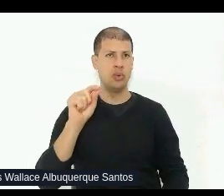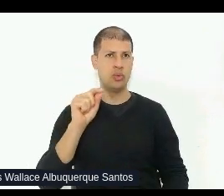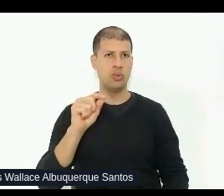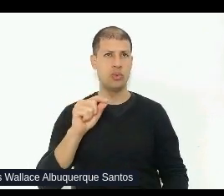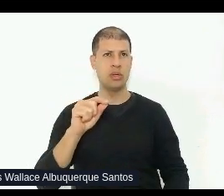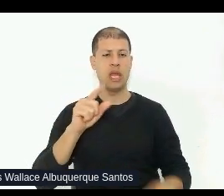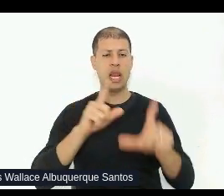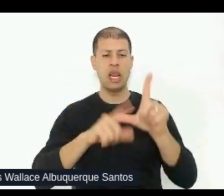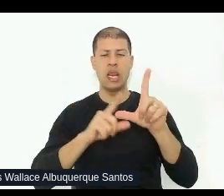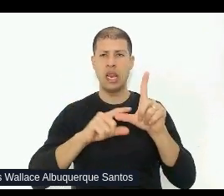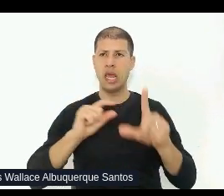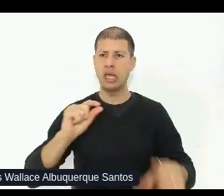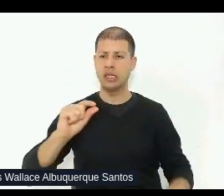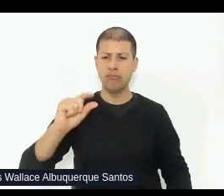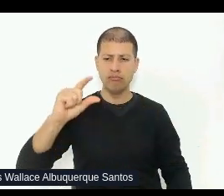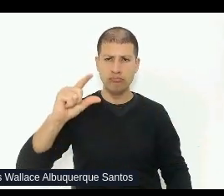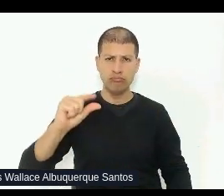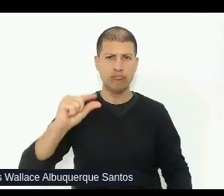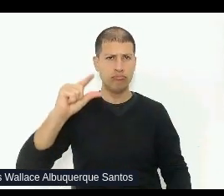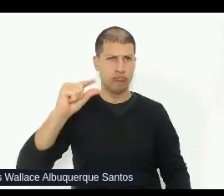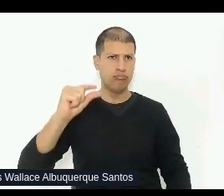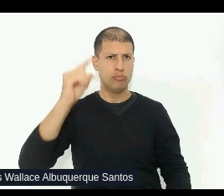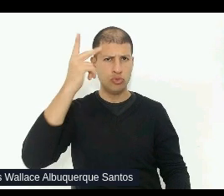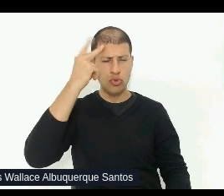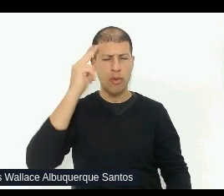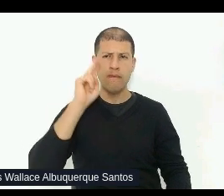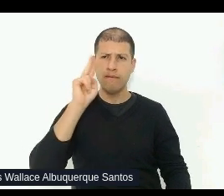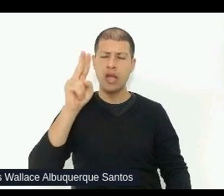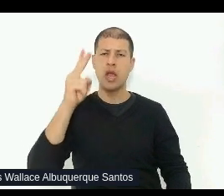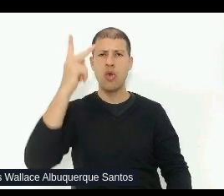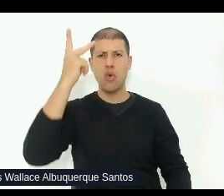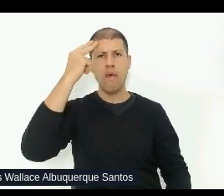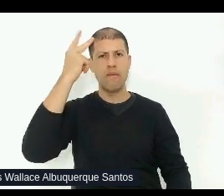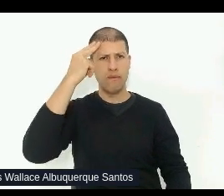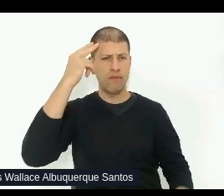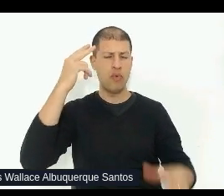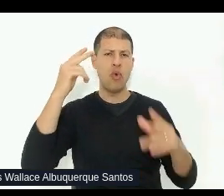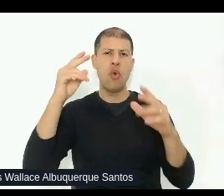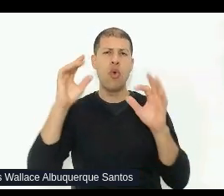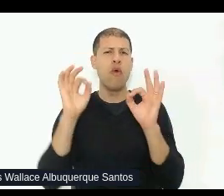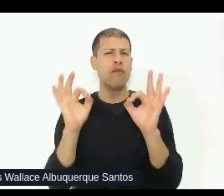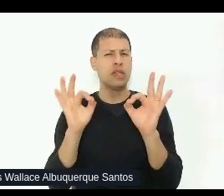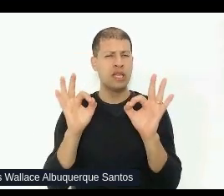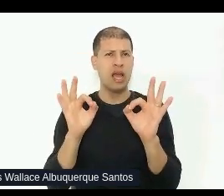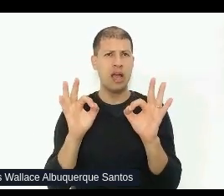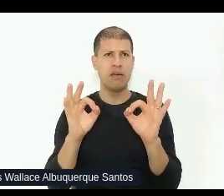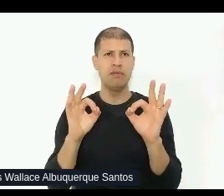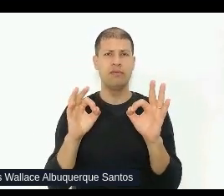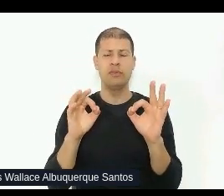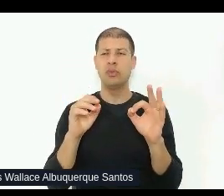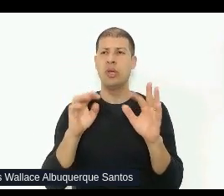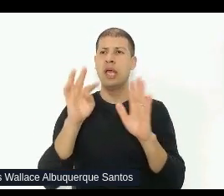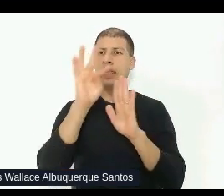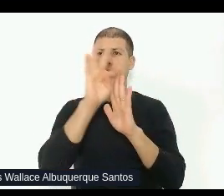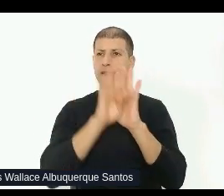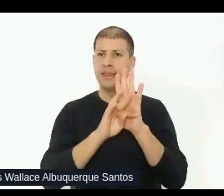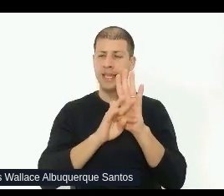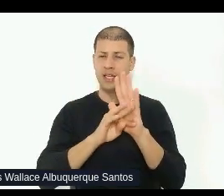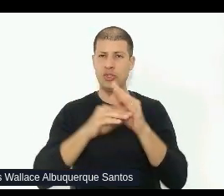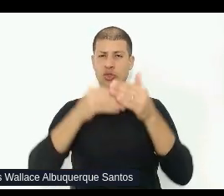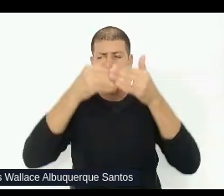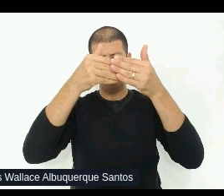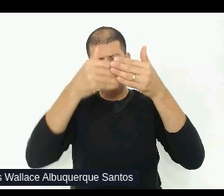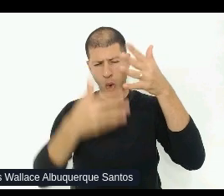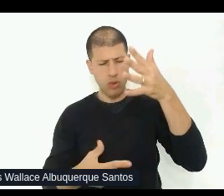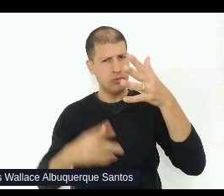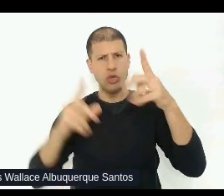fonte, né, digamos, confortável para a leitura, diminuir um pouco a quantidade de texto, né, porque